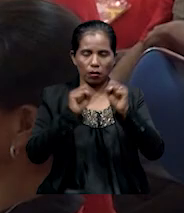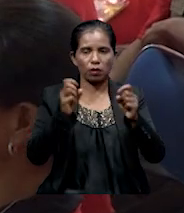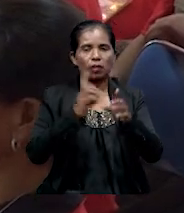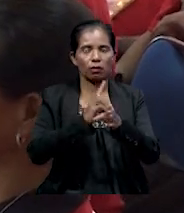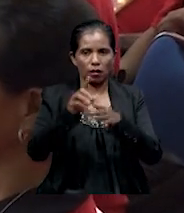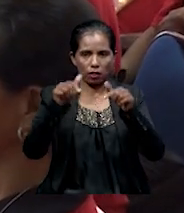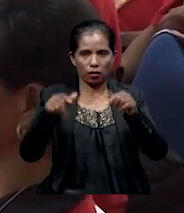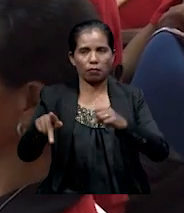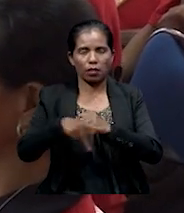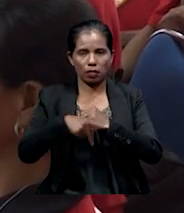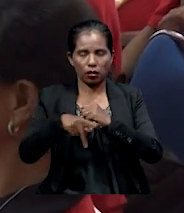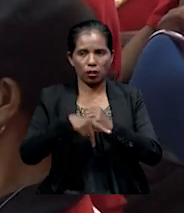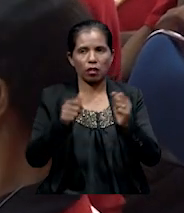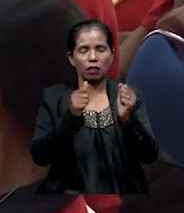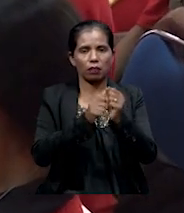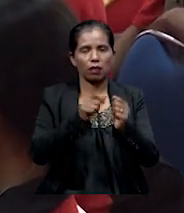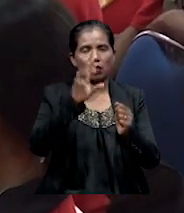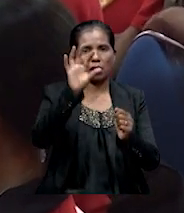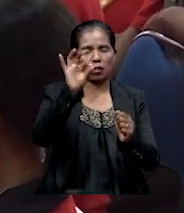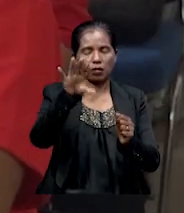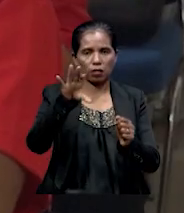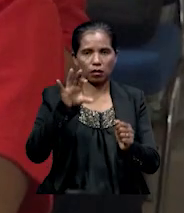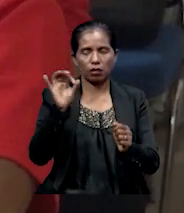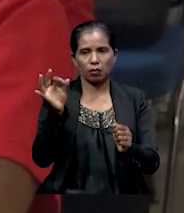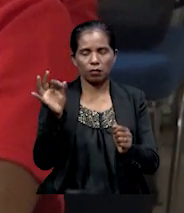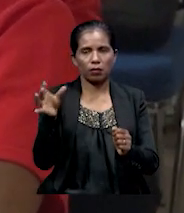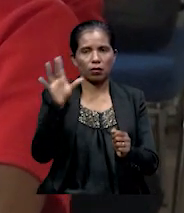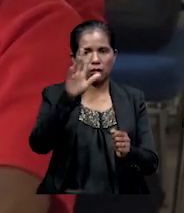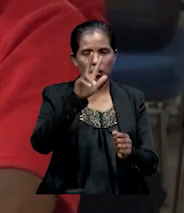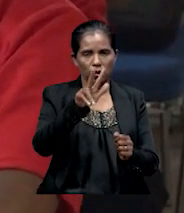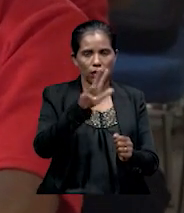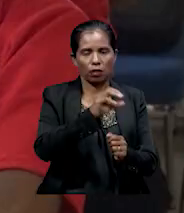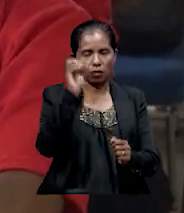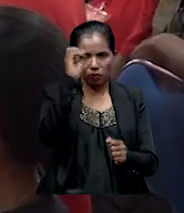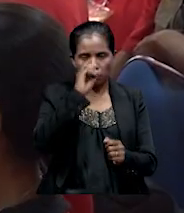participa husi delegados hamutuk atusia sianulu resintolu no